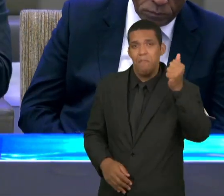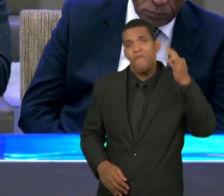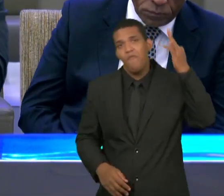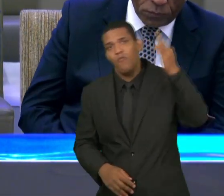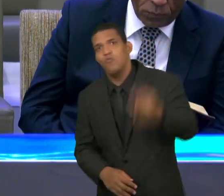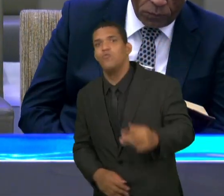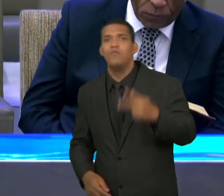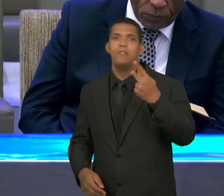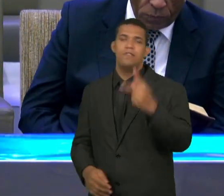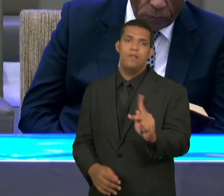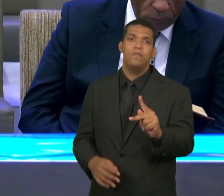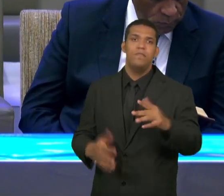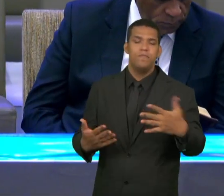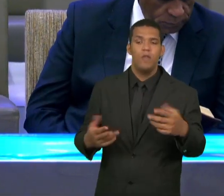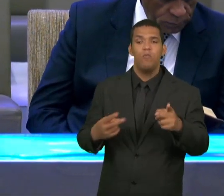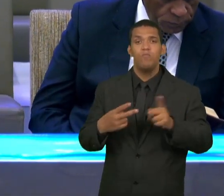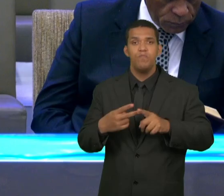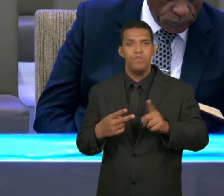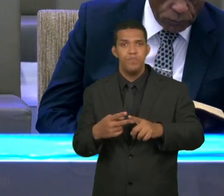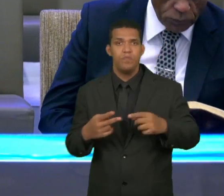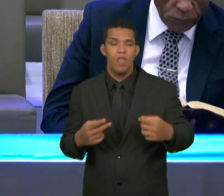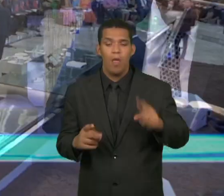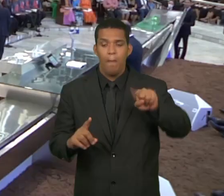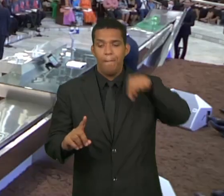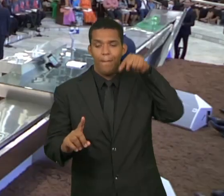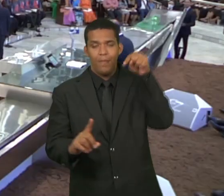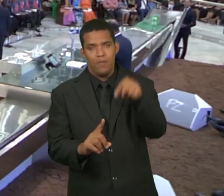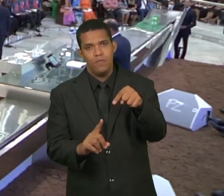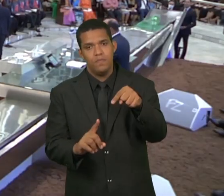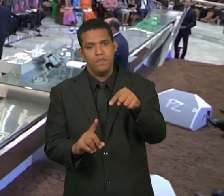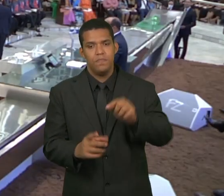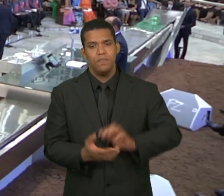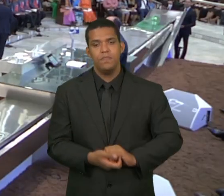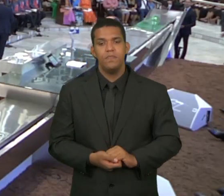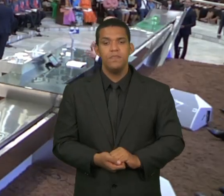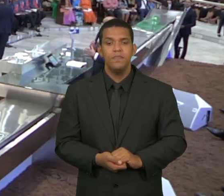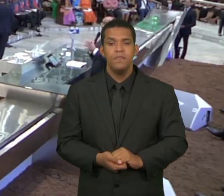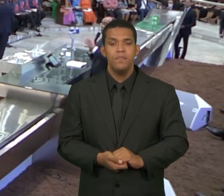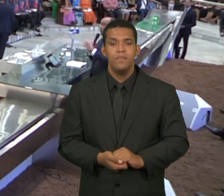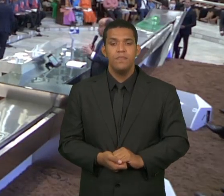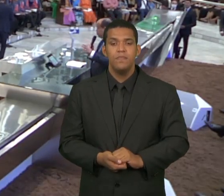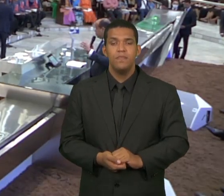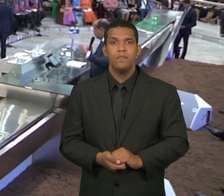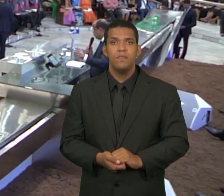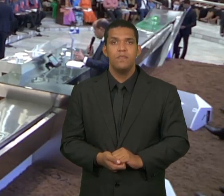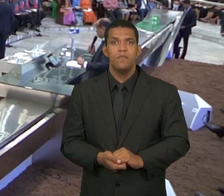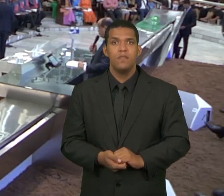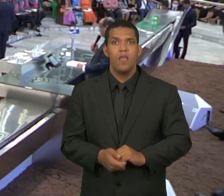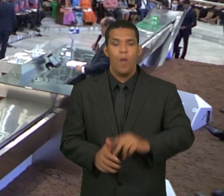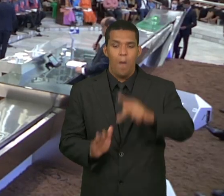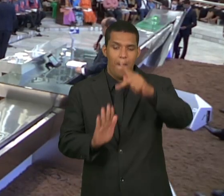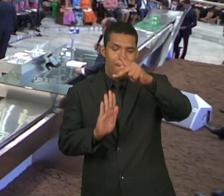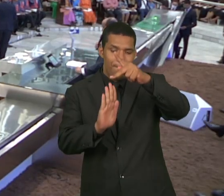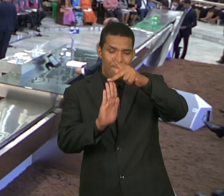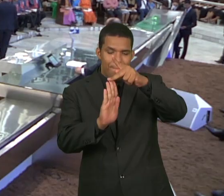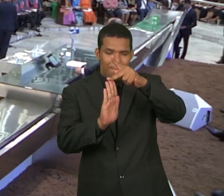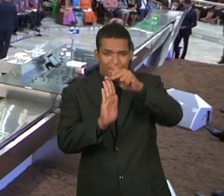Segundo lugar, diga comigo, propósito. É o plano original de Deus,